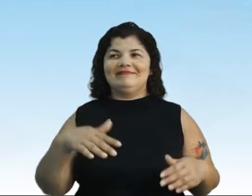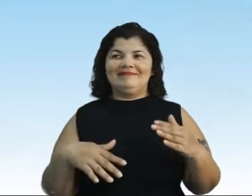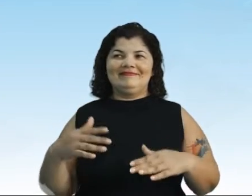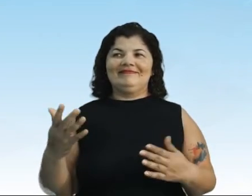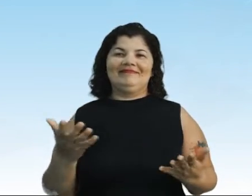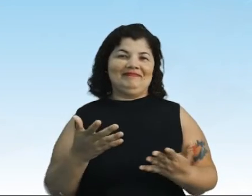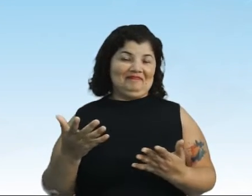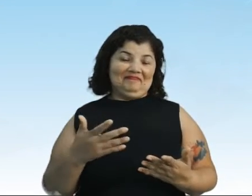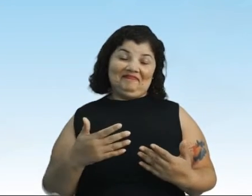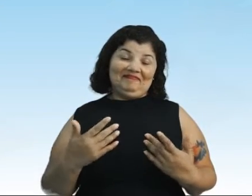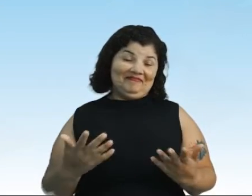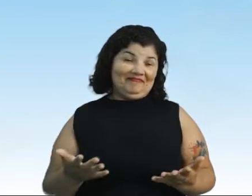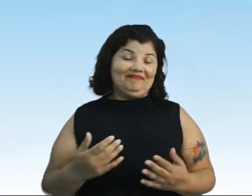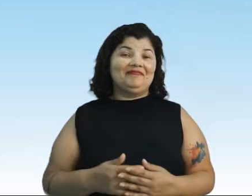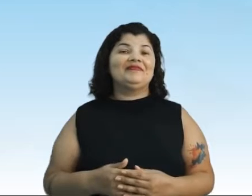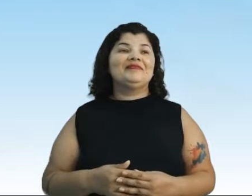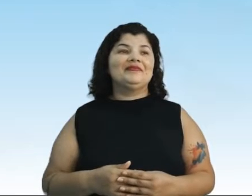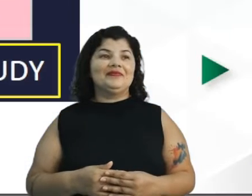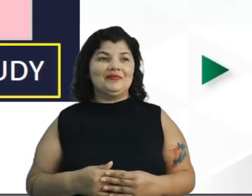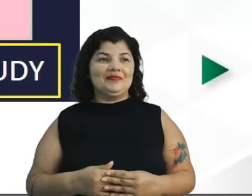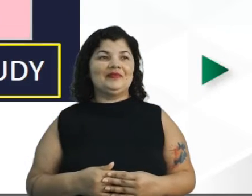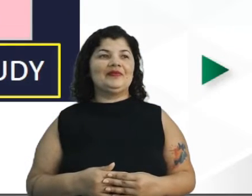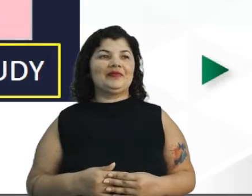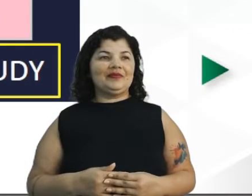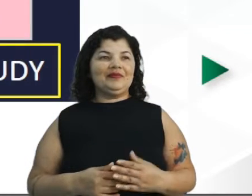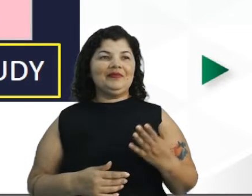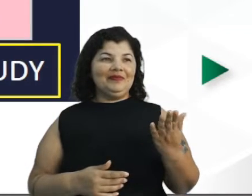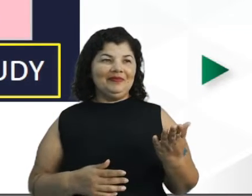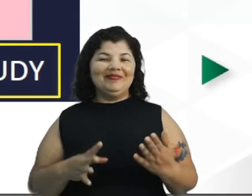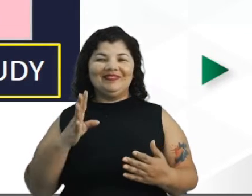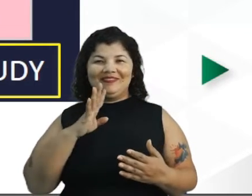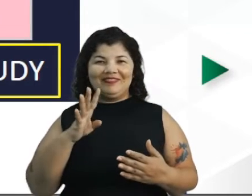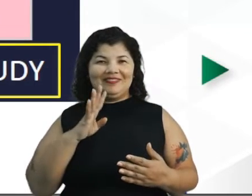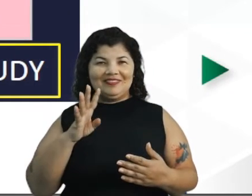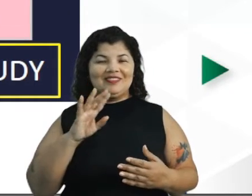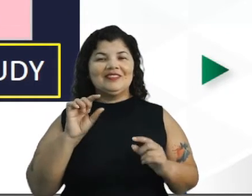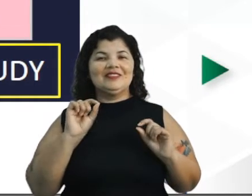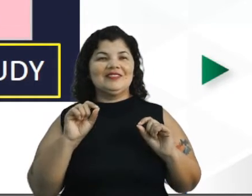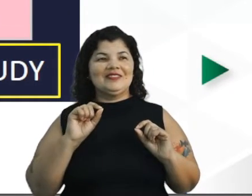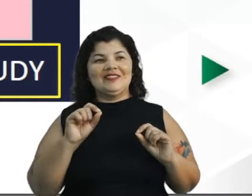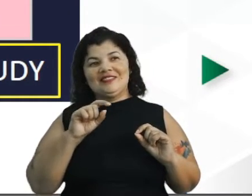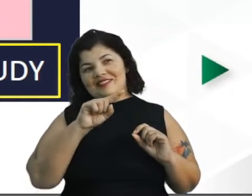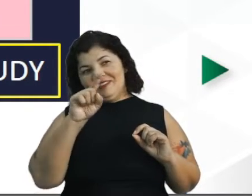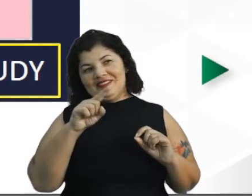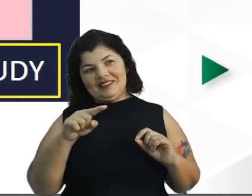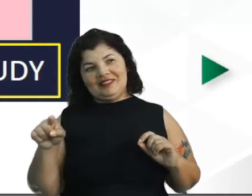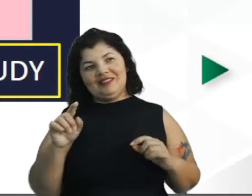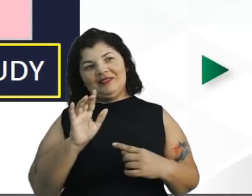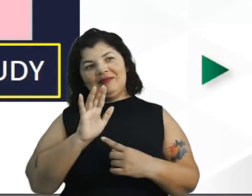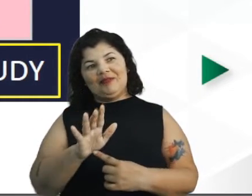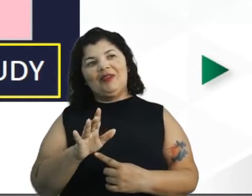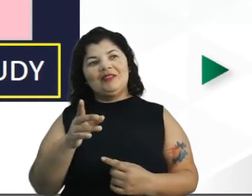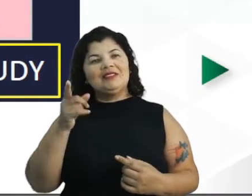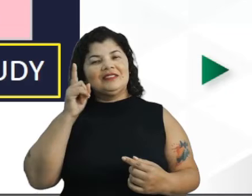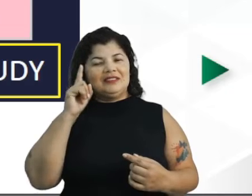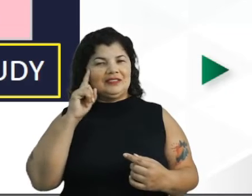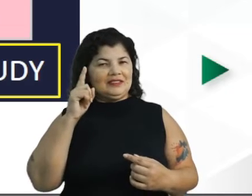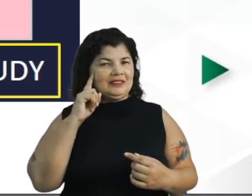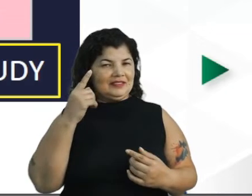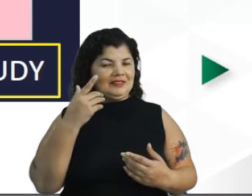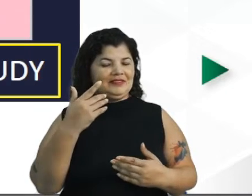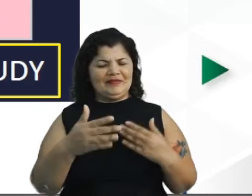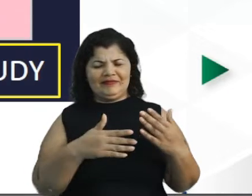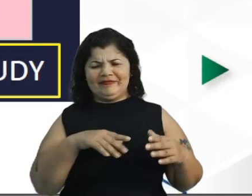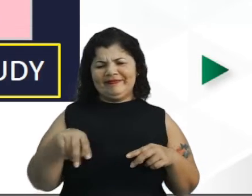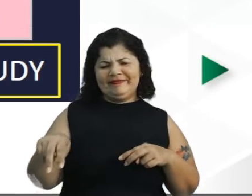mais. E olha só que legal aí, minha gente, como é que são essas habilidades no nosso dia a dia, né?